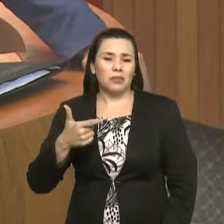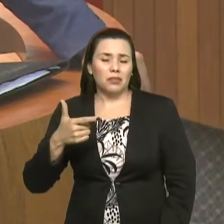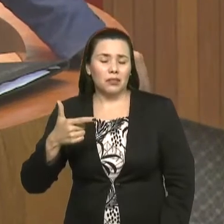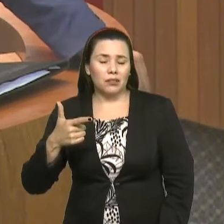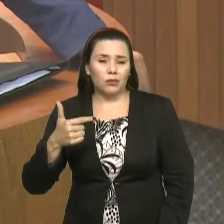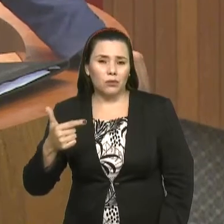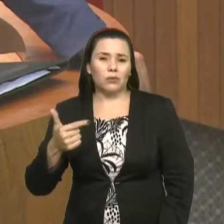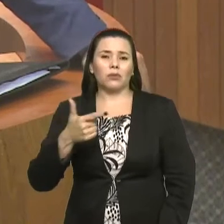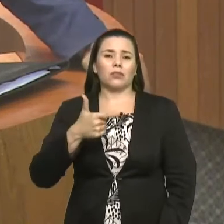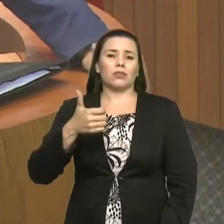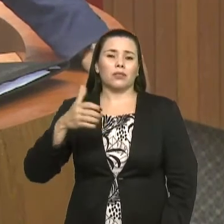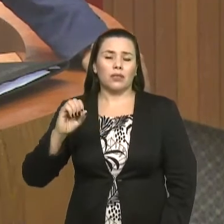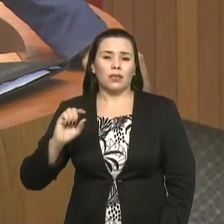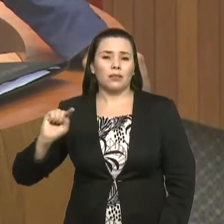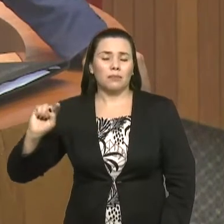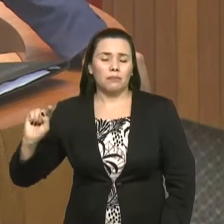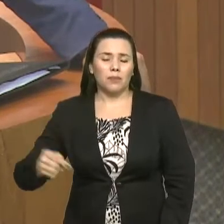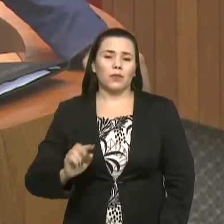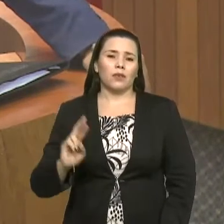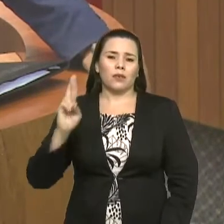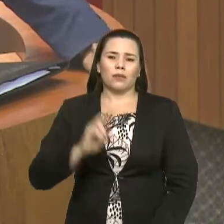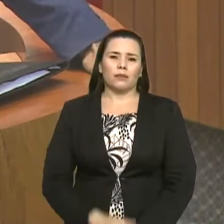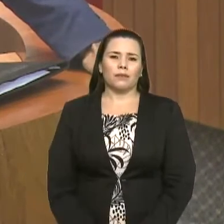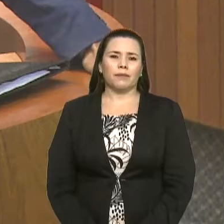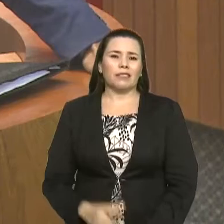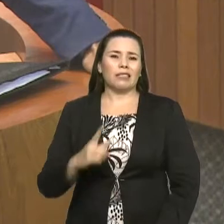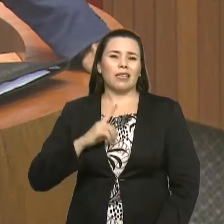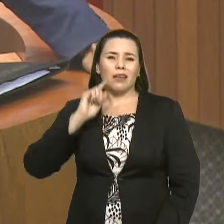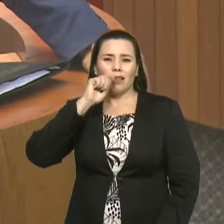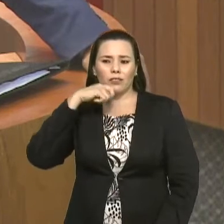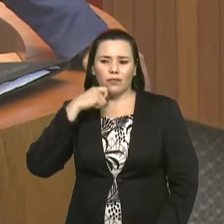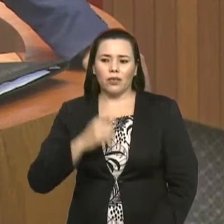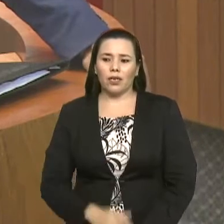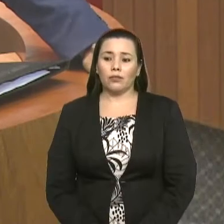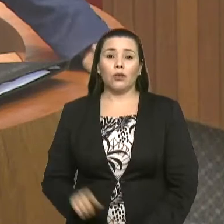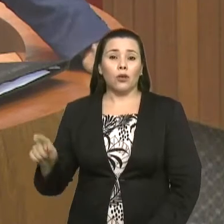advogados. O atual diretor da Caema é advogado do PCdoB.